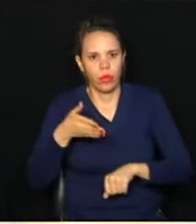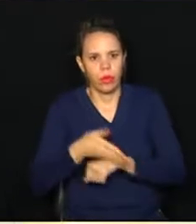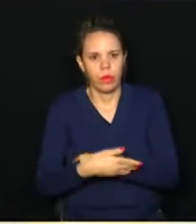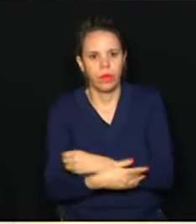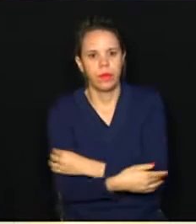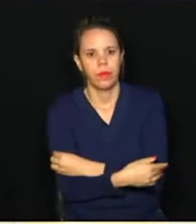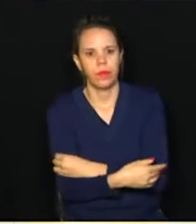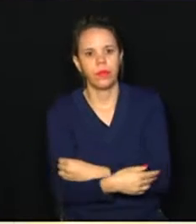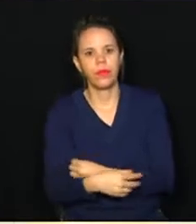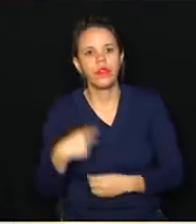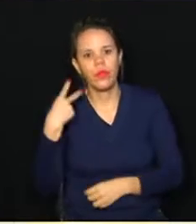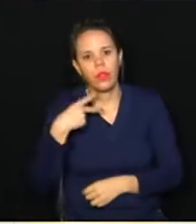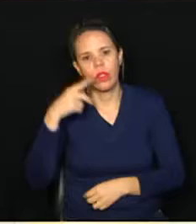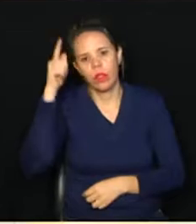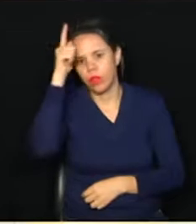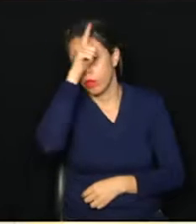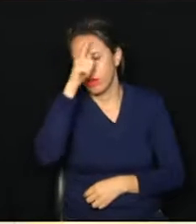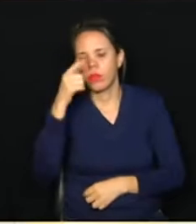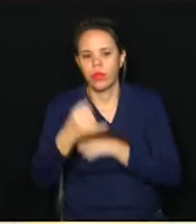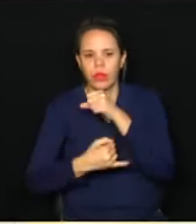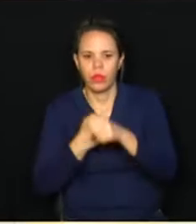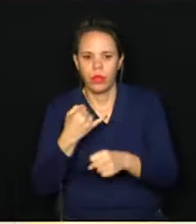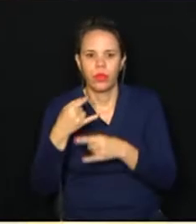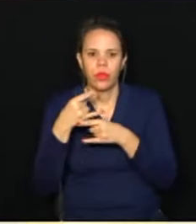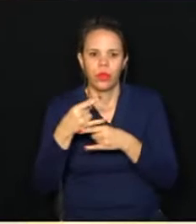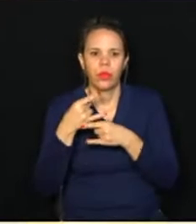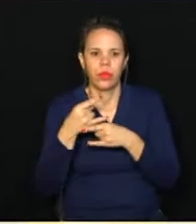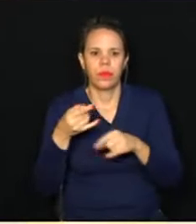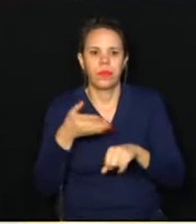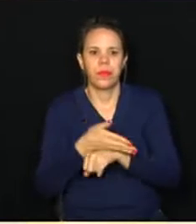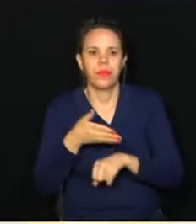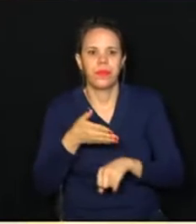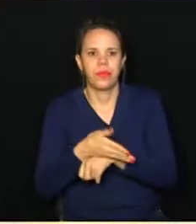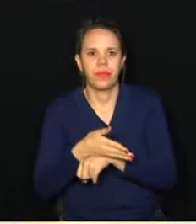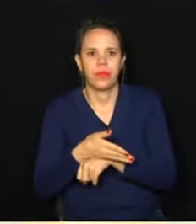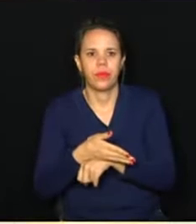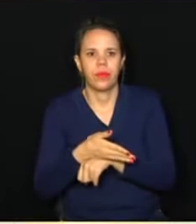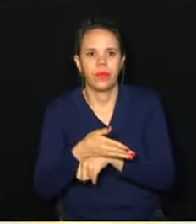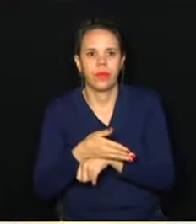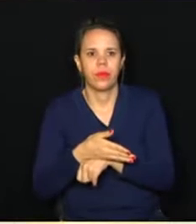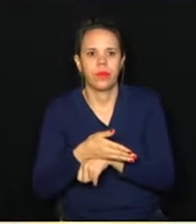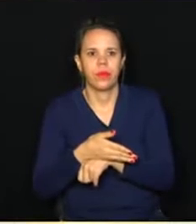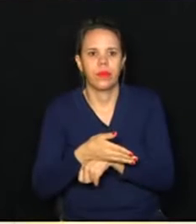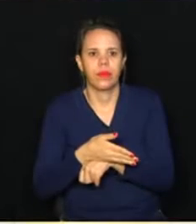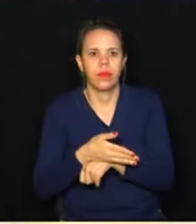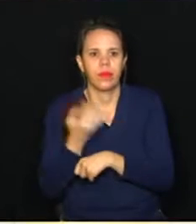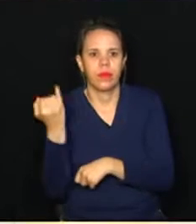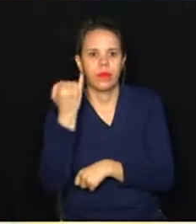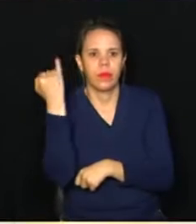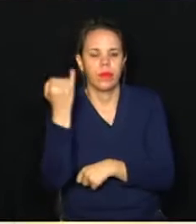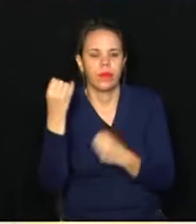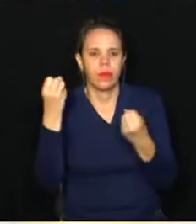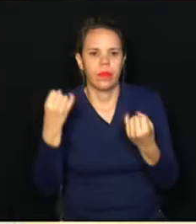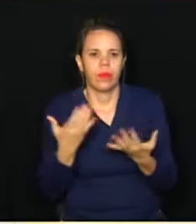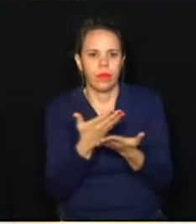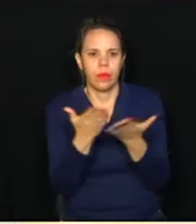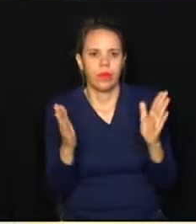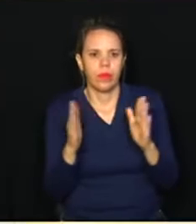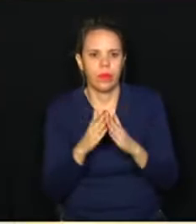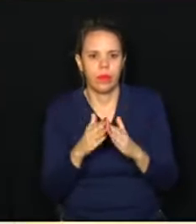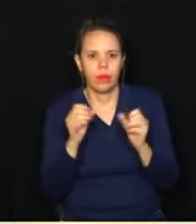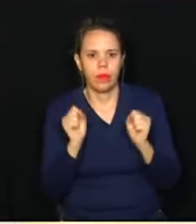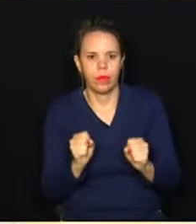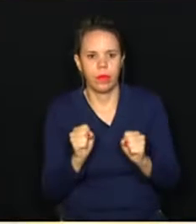inclusive o próprio vereador, estão de forma remota participando deste encontro. Então é importante ressaltar que você aí de casa